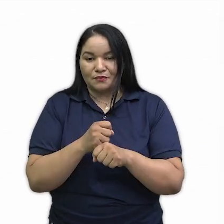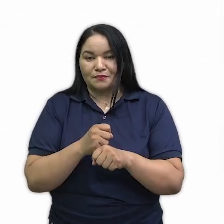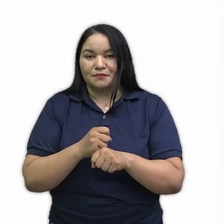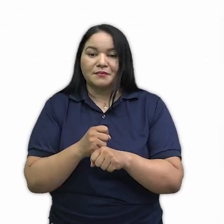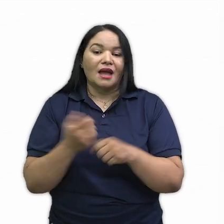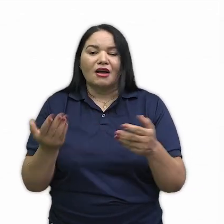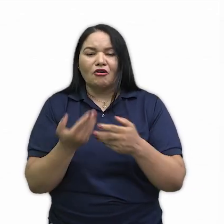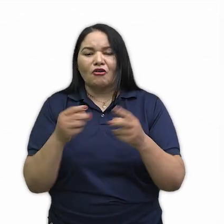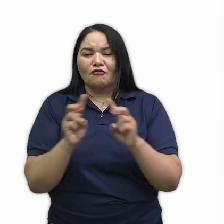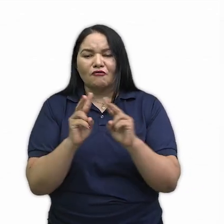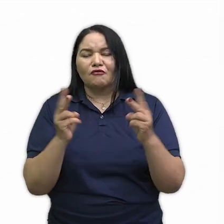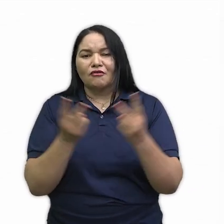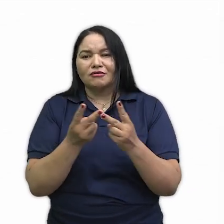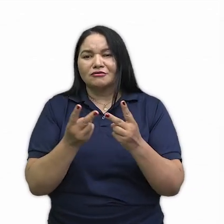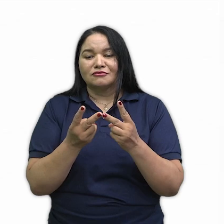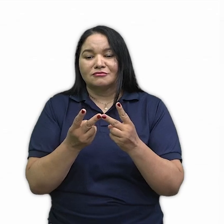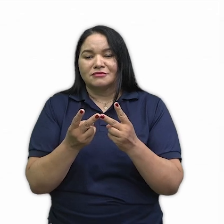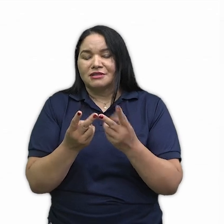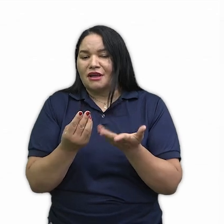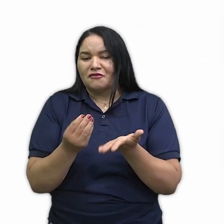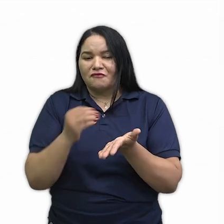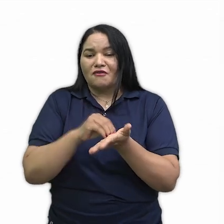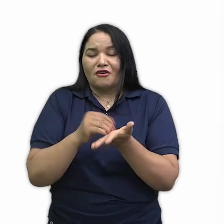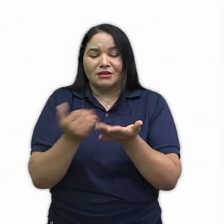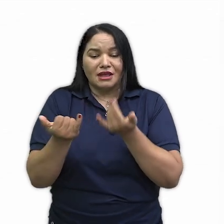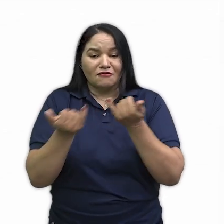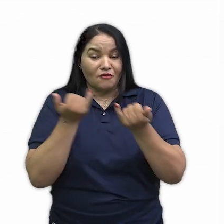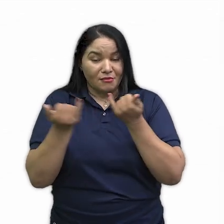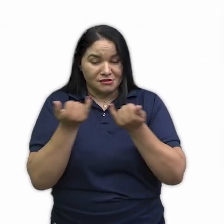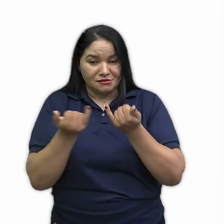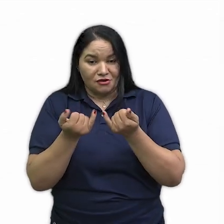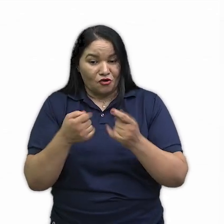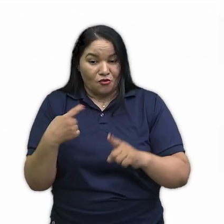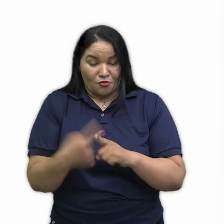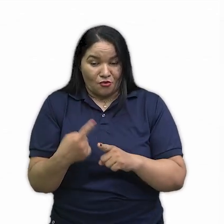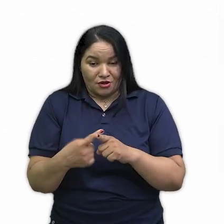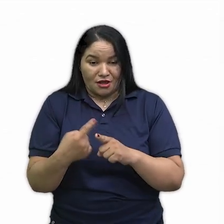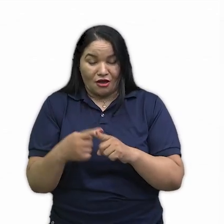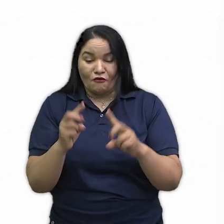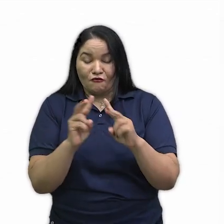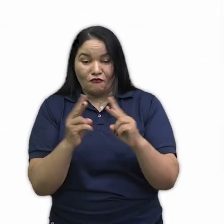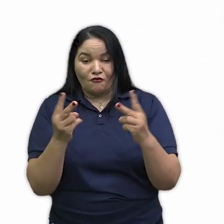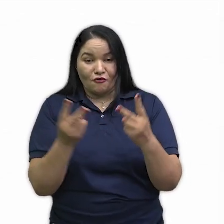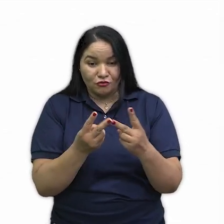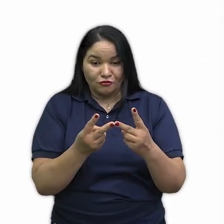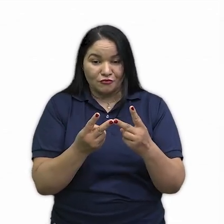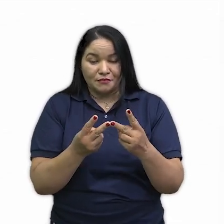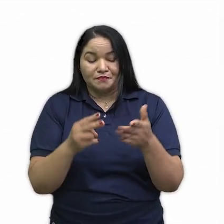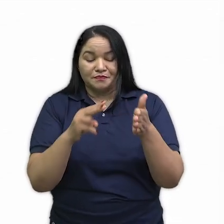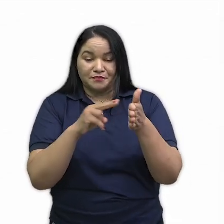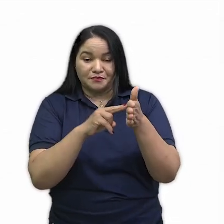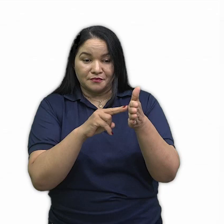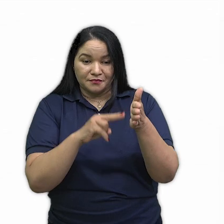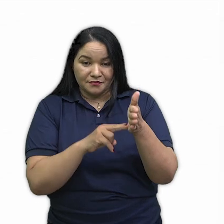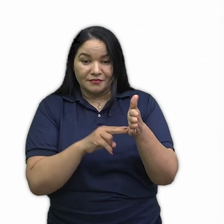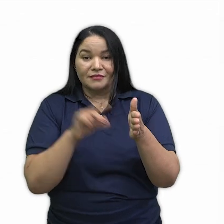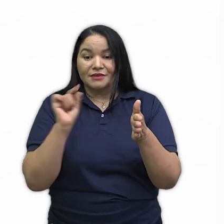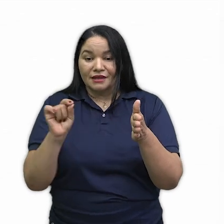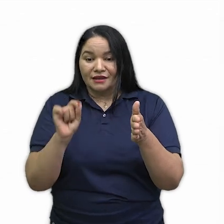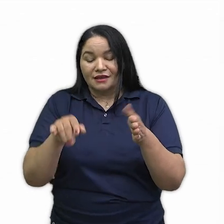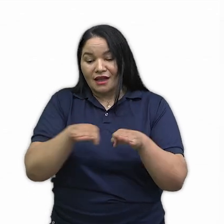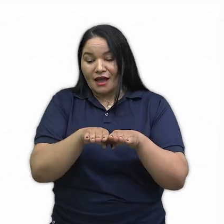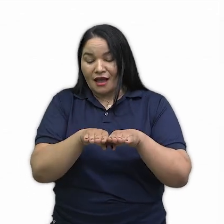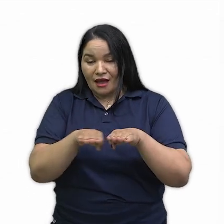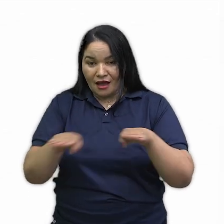vamos calcular o volume. E está faltando uma informação para o volume. Por quê? O volume de um prisma é o